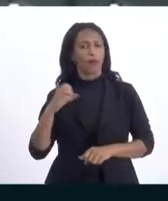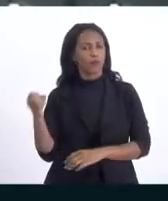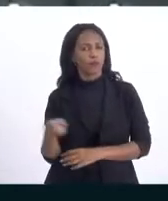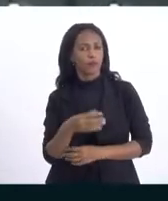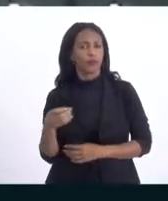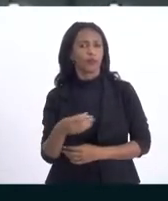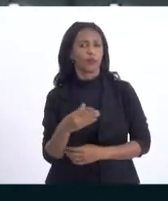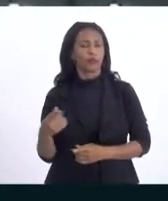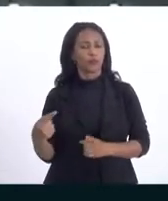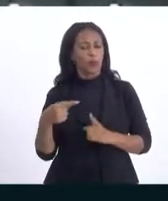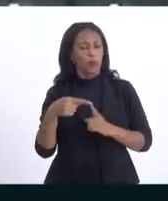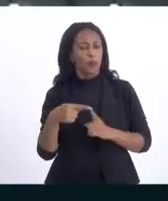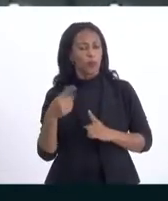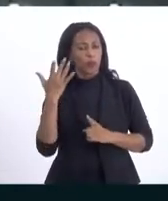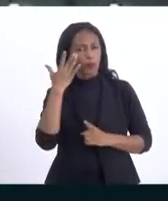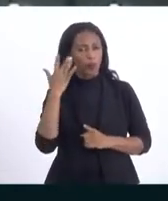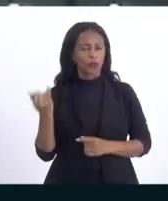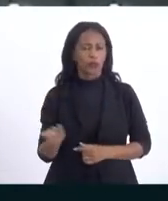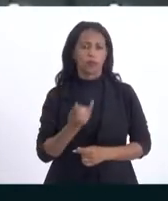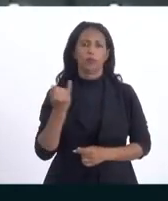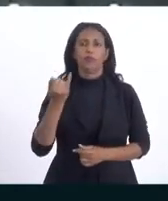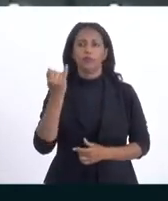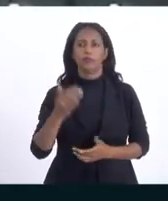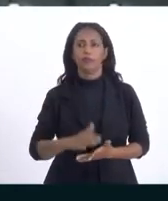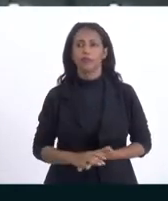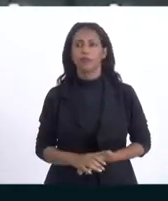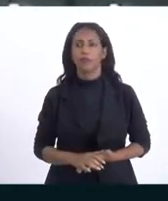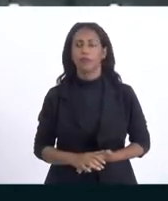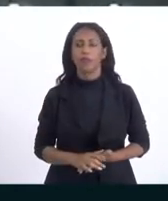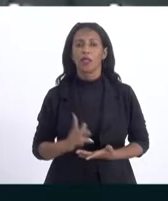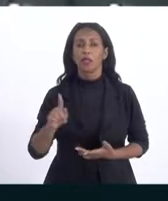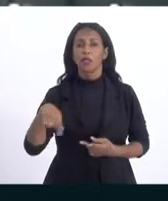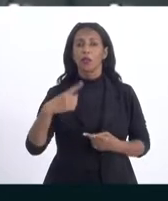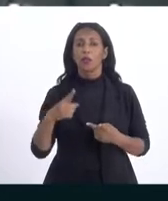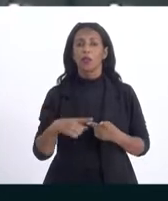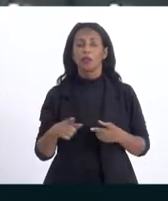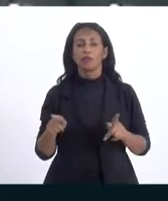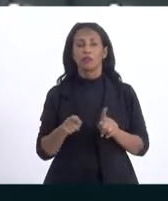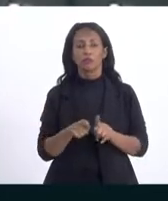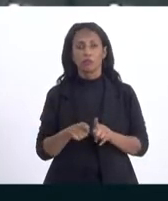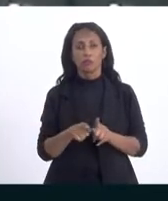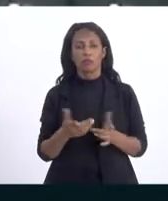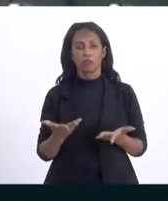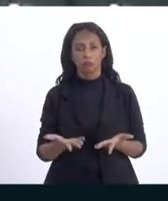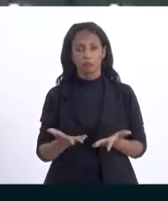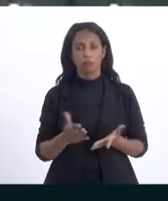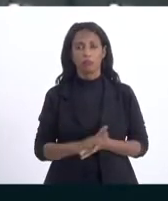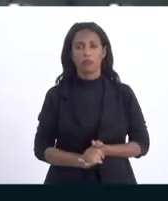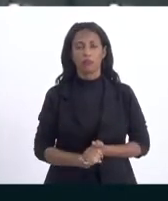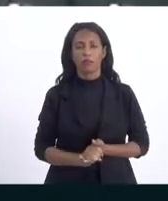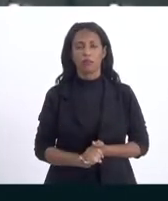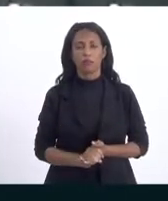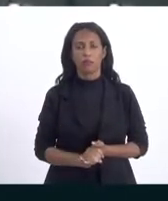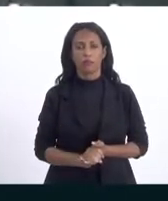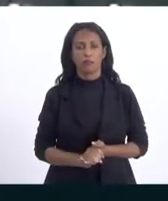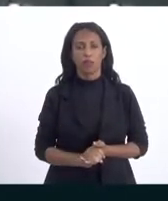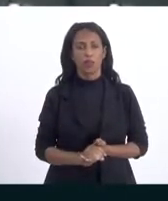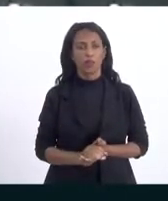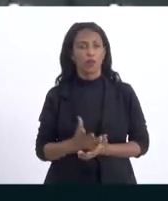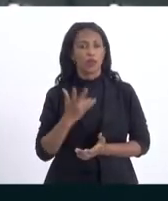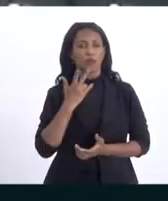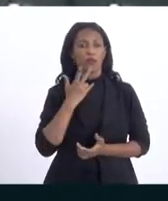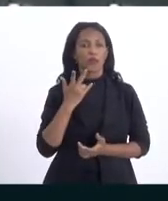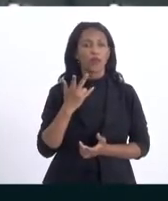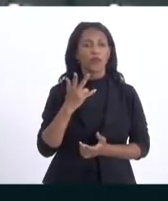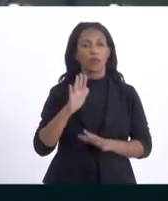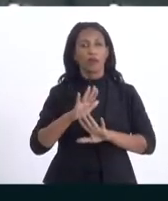Então, esse é um ponto que eu acho que seria importante. E um outro ponto que eu não vi citado aí, mas